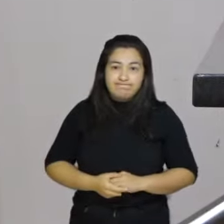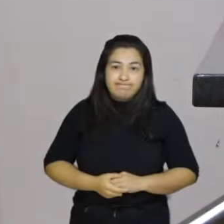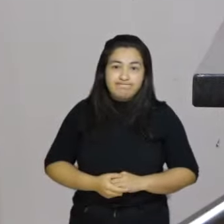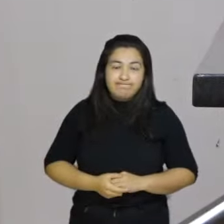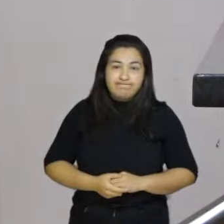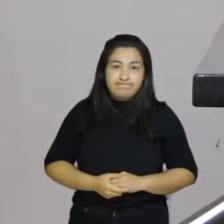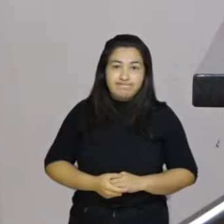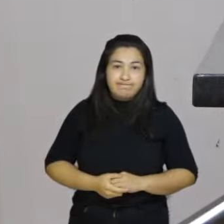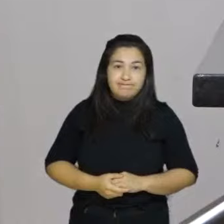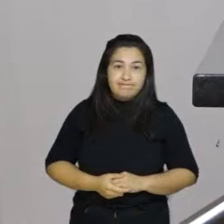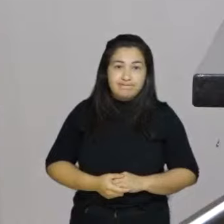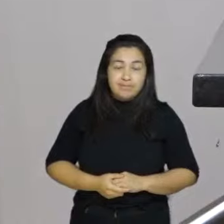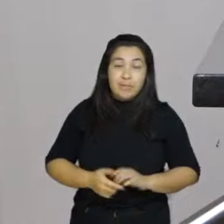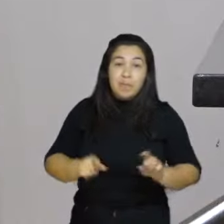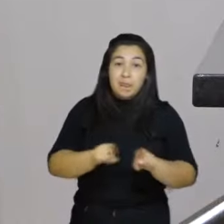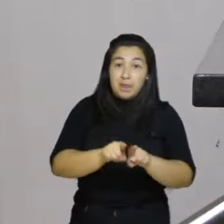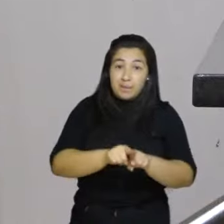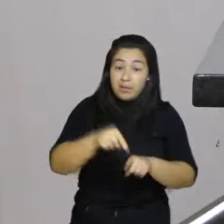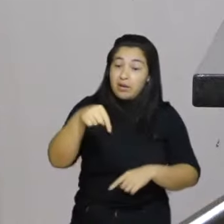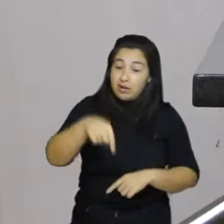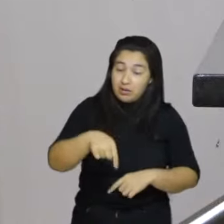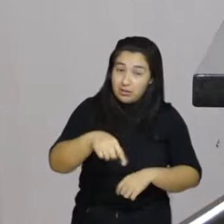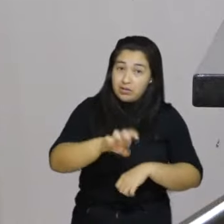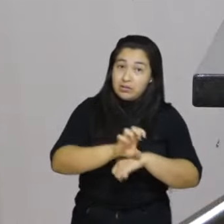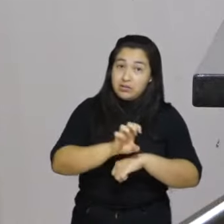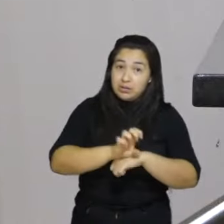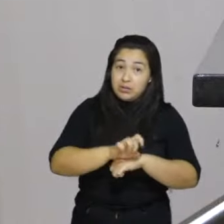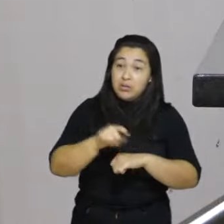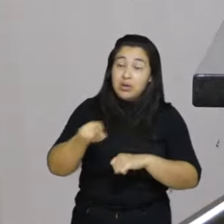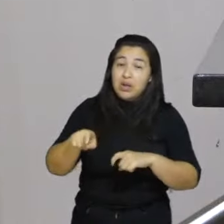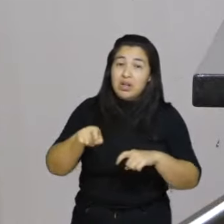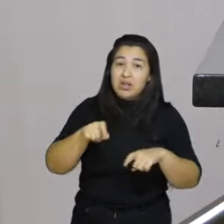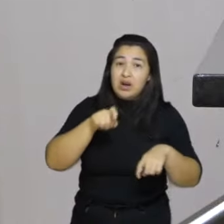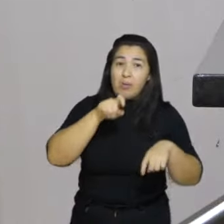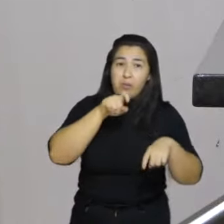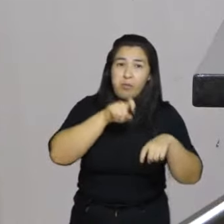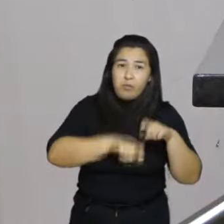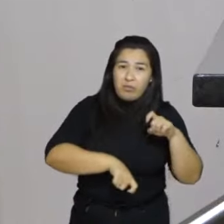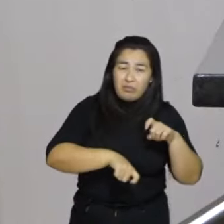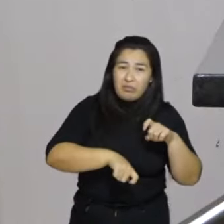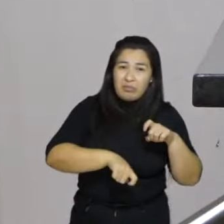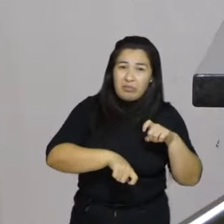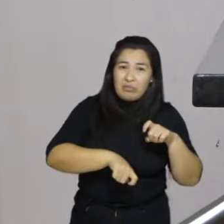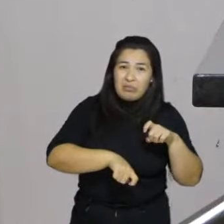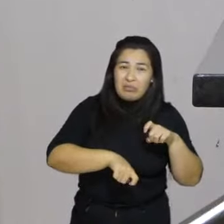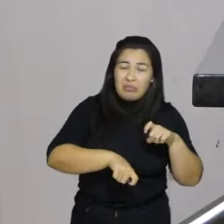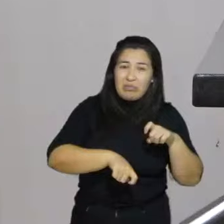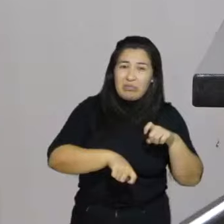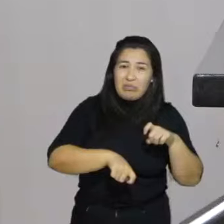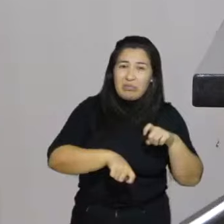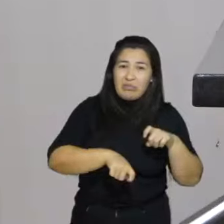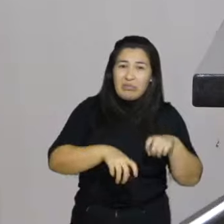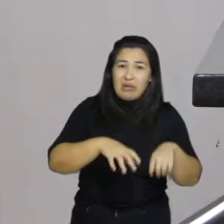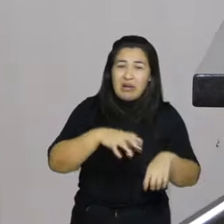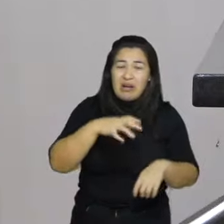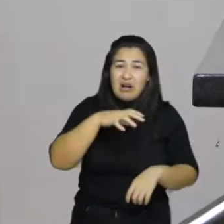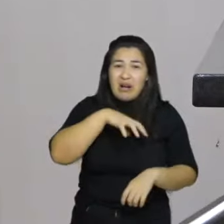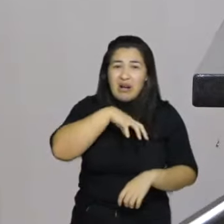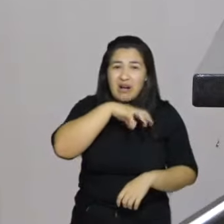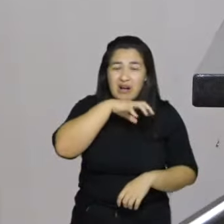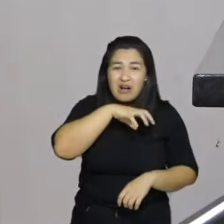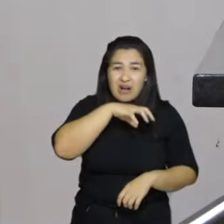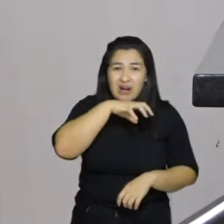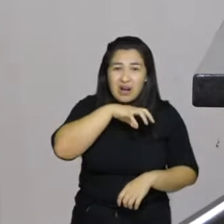10.000 também aqui no nosso estado um homem que tava fazendo sexo com um animal com uma cachorra em casa